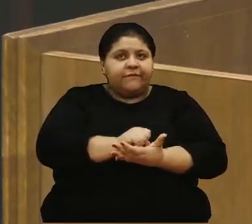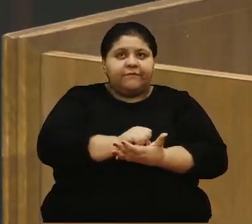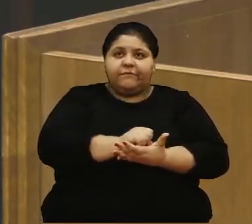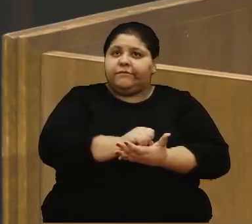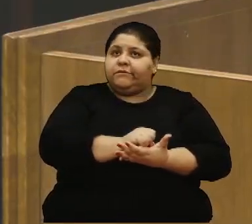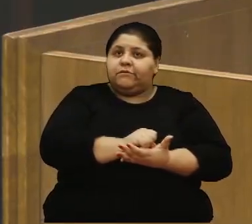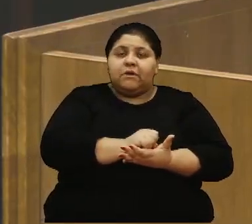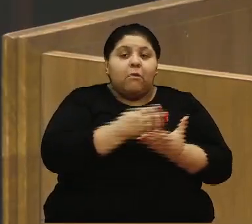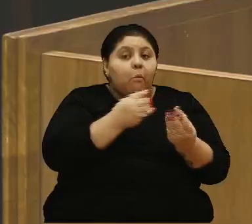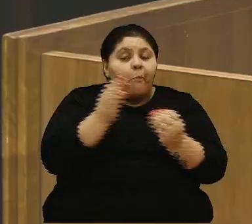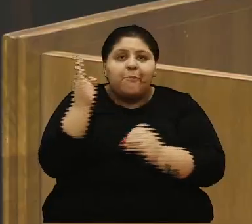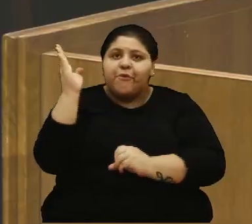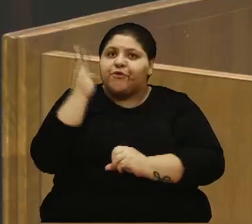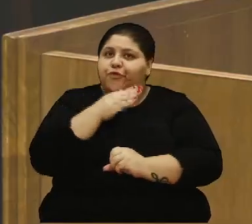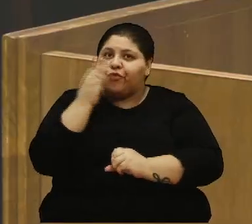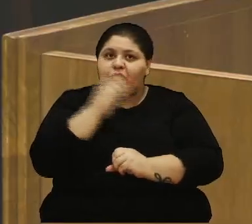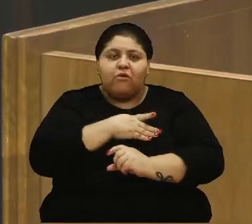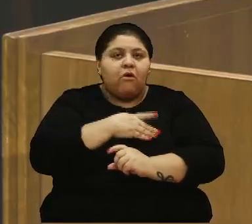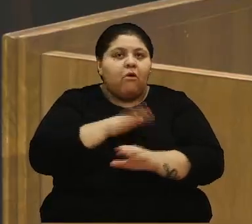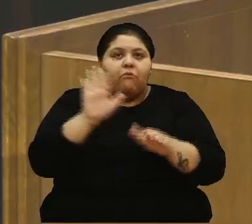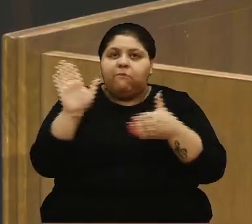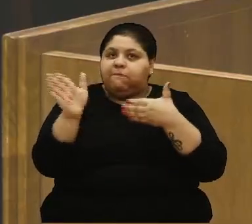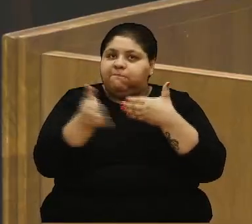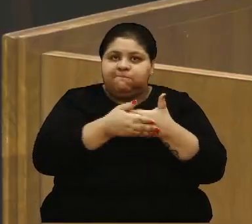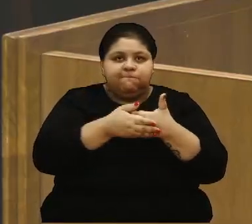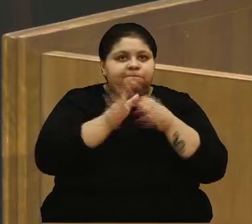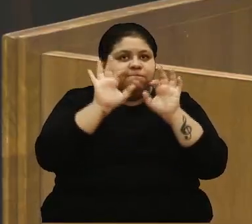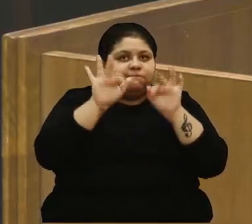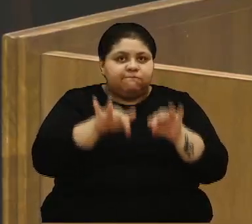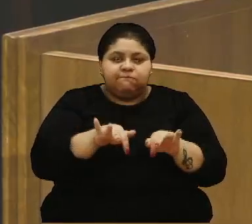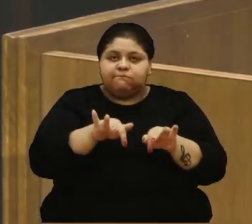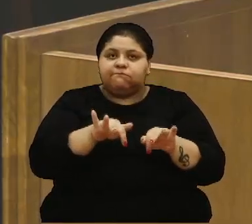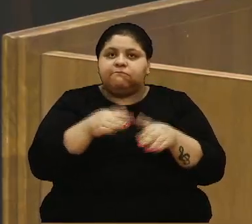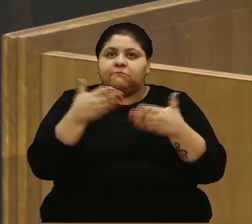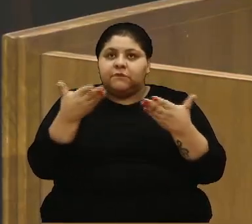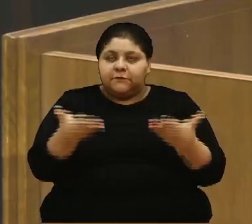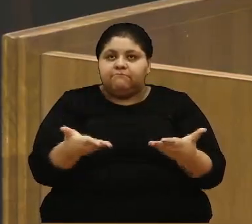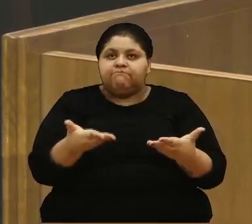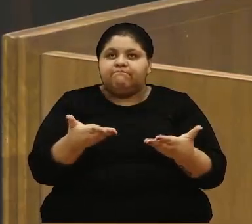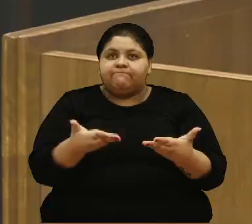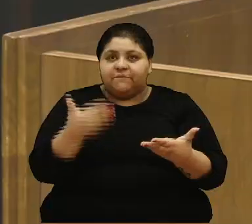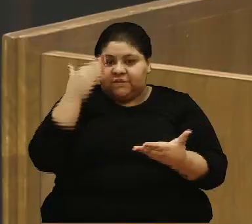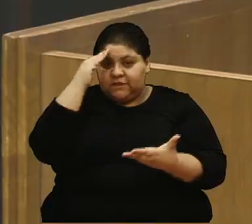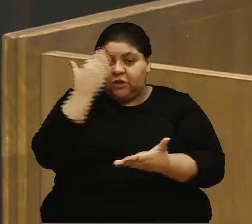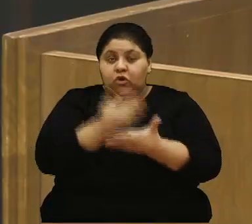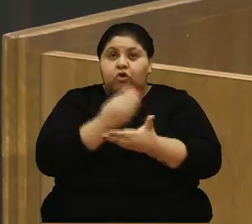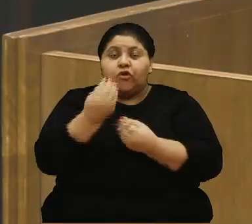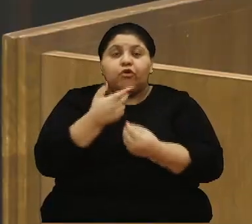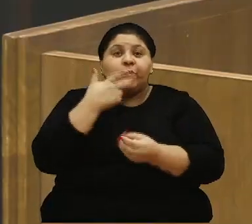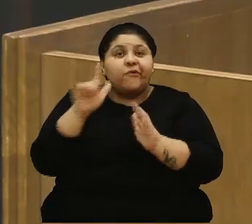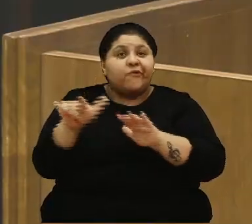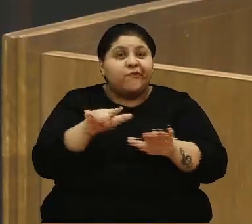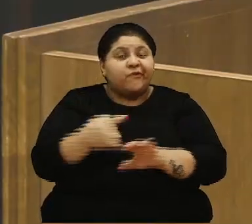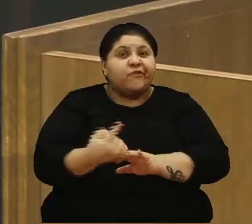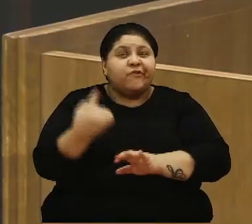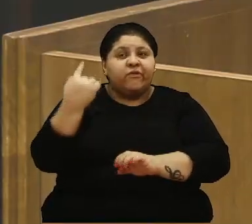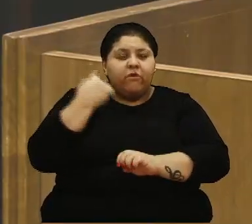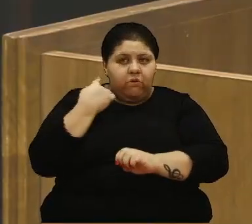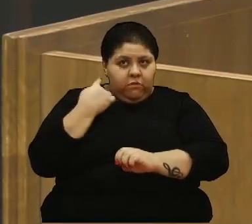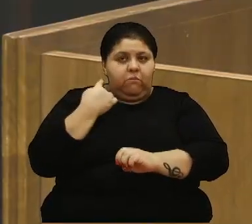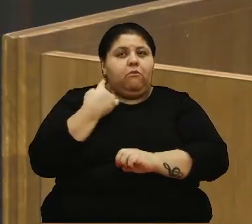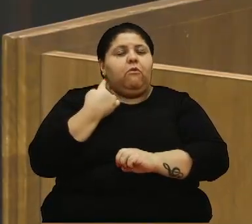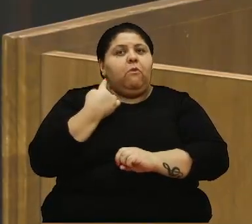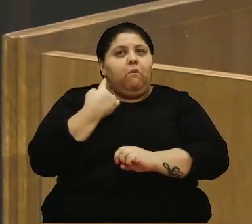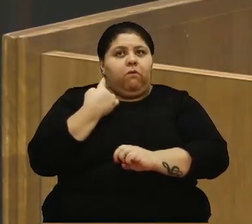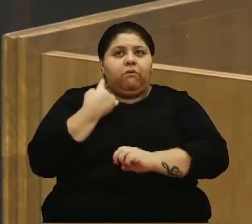e muito rapidamente elas foram todas esgotadas. Então isso nos dá essa certeza, como eu falei na semana passada aqui, né,